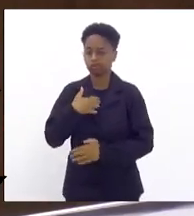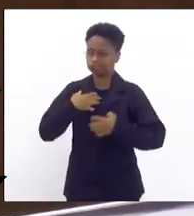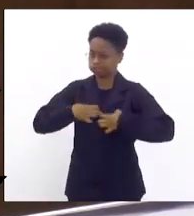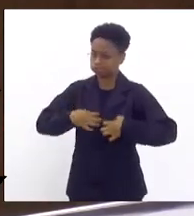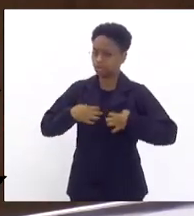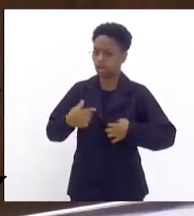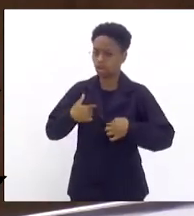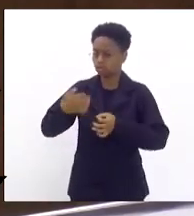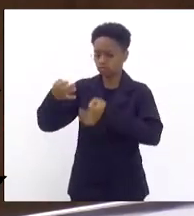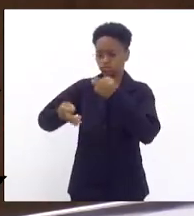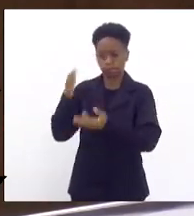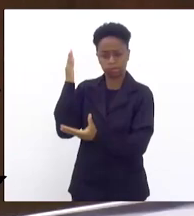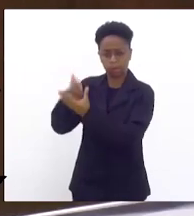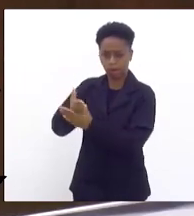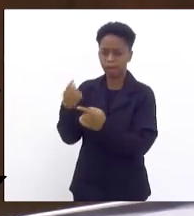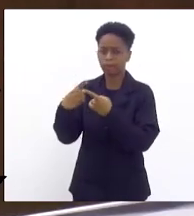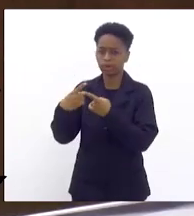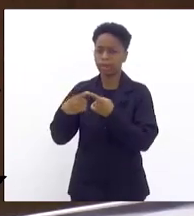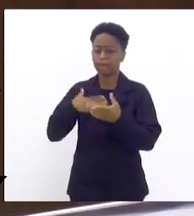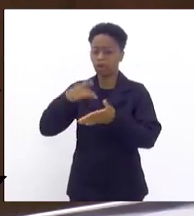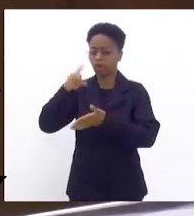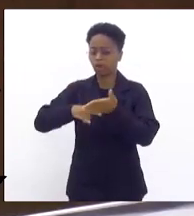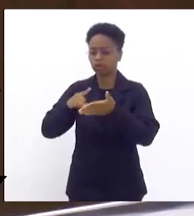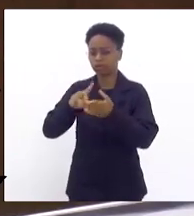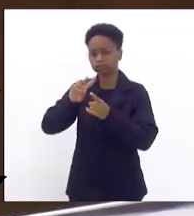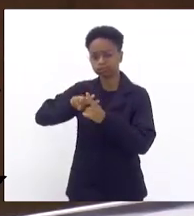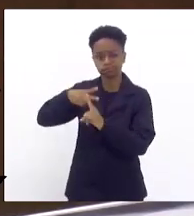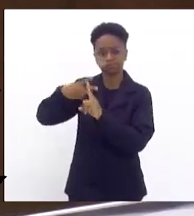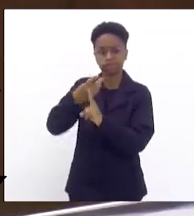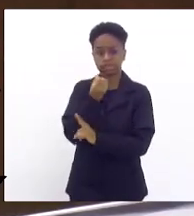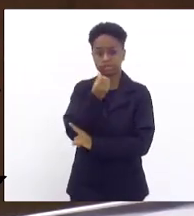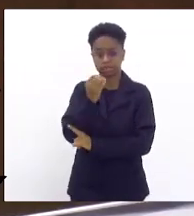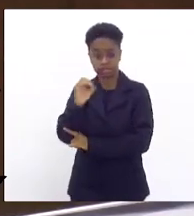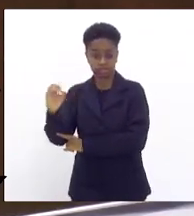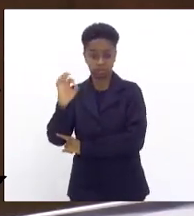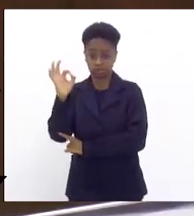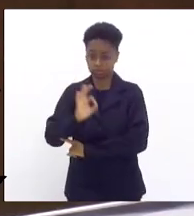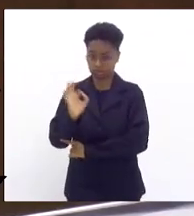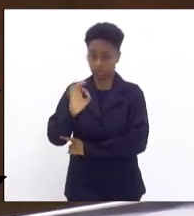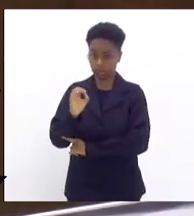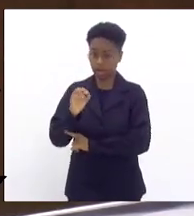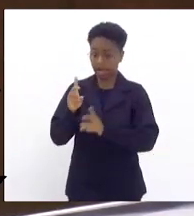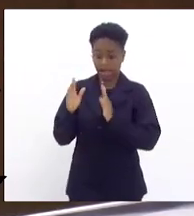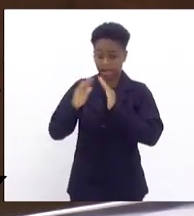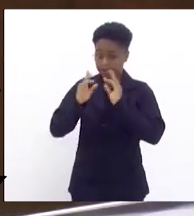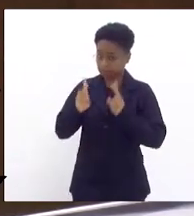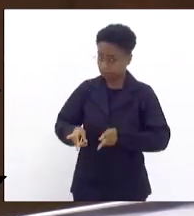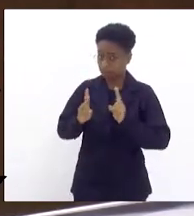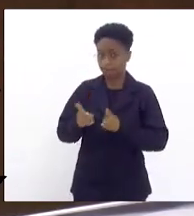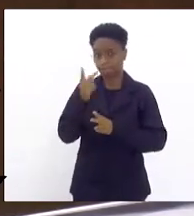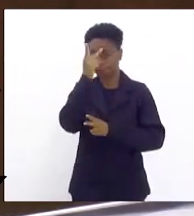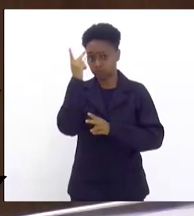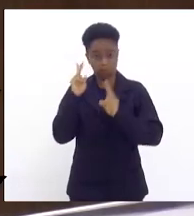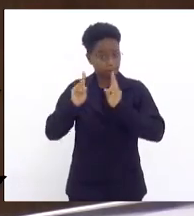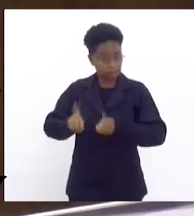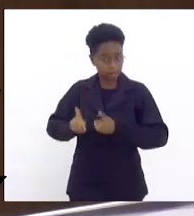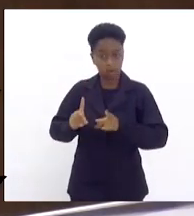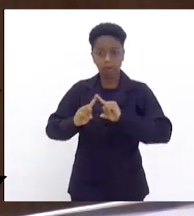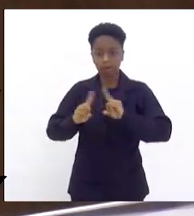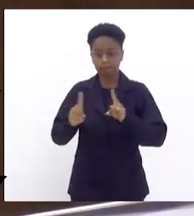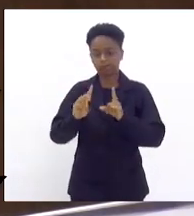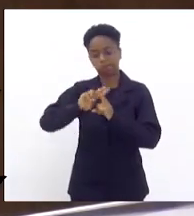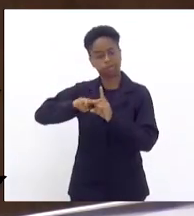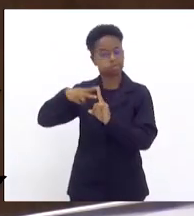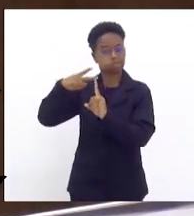Minha conta aumentou 600%. Mesma casa, mesmas pessoas, e como eu, estão vários. Hidrômetro se coloca na